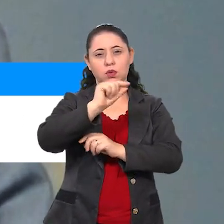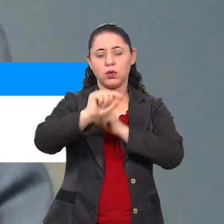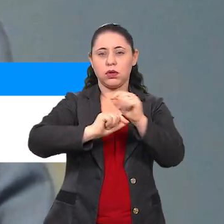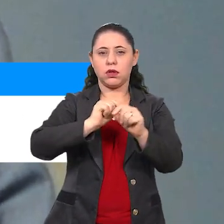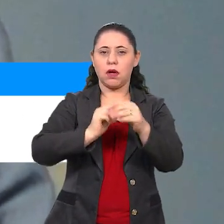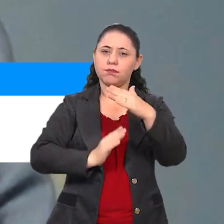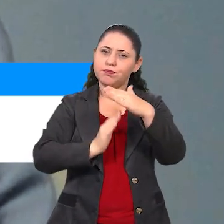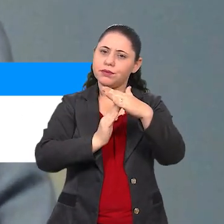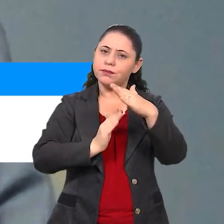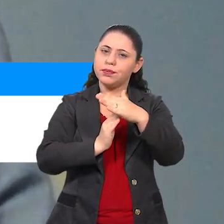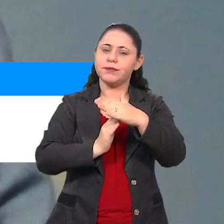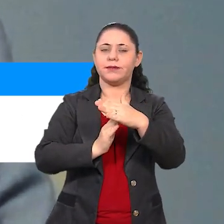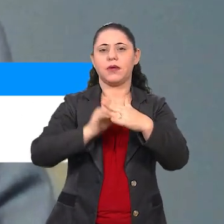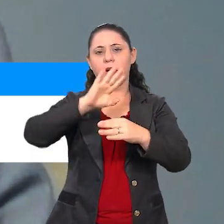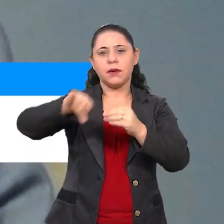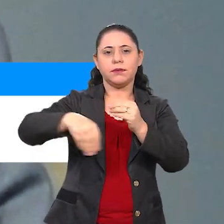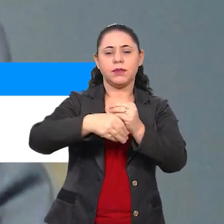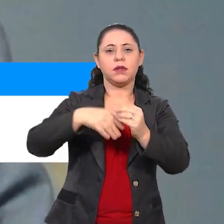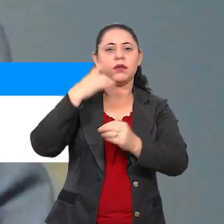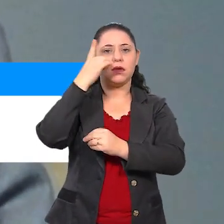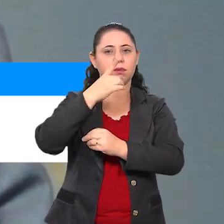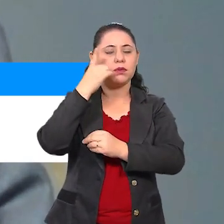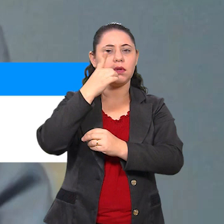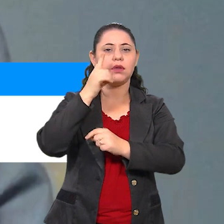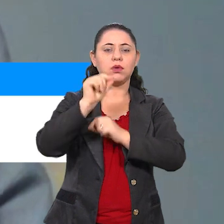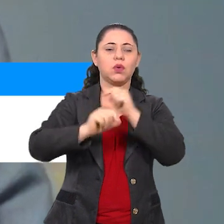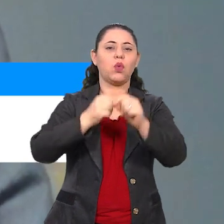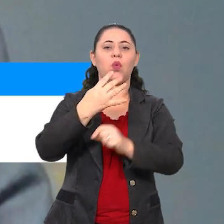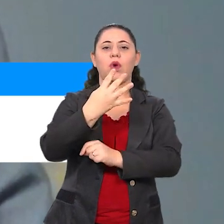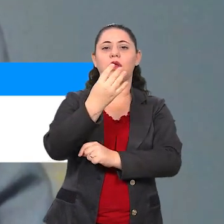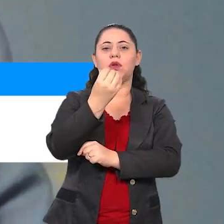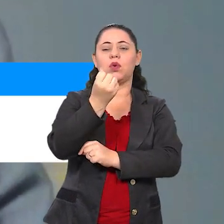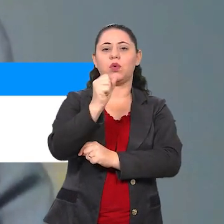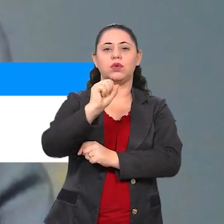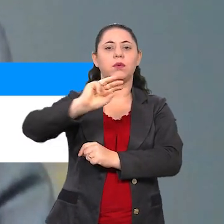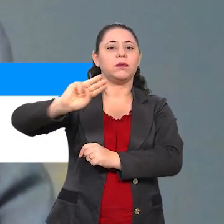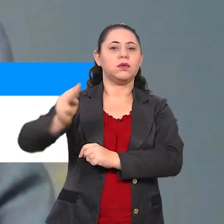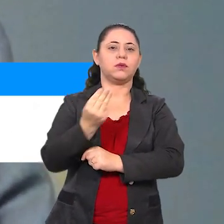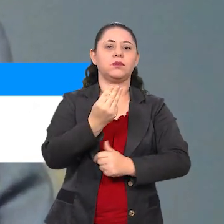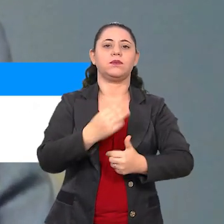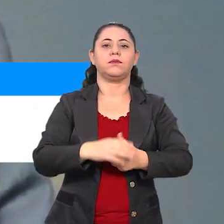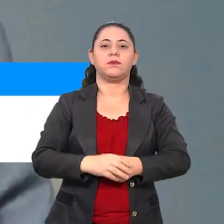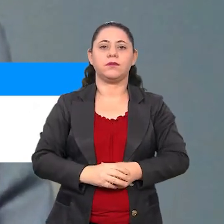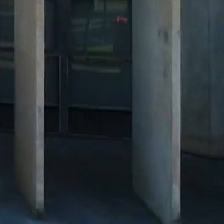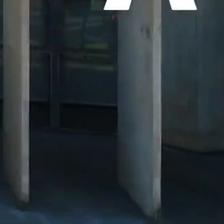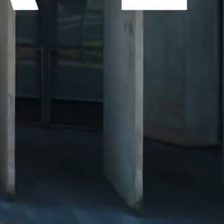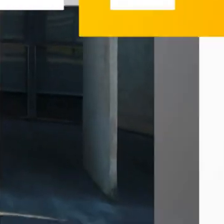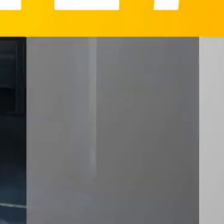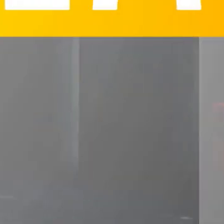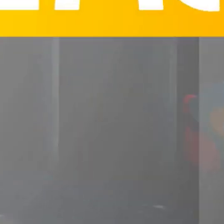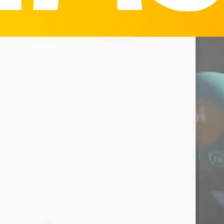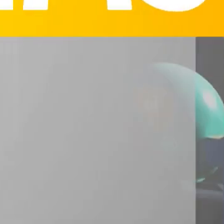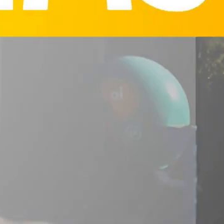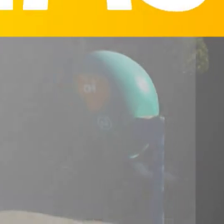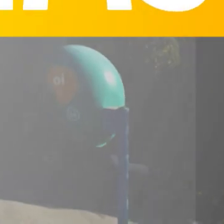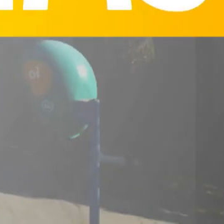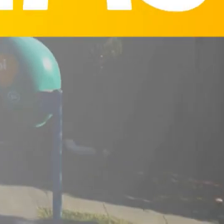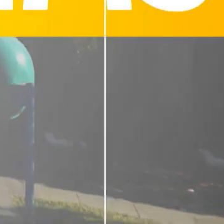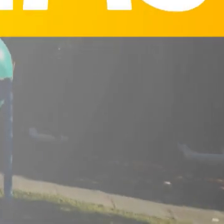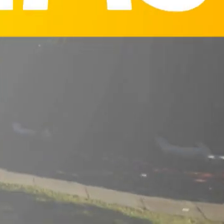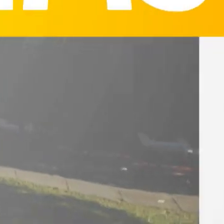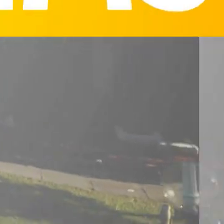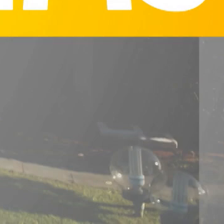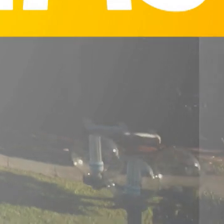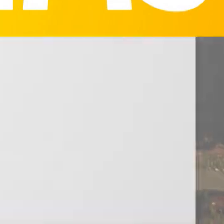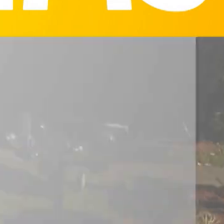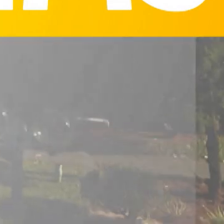número 7, no sentido de delimitar o valor das emendas parlamentares em 48 milhões.